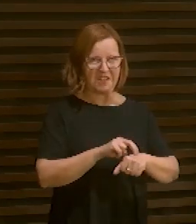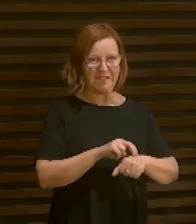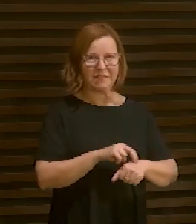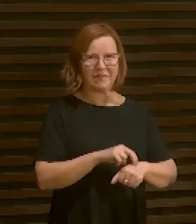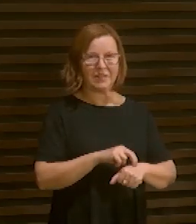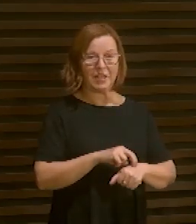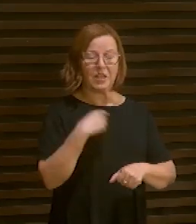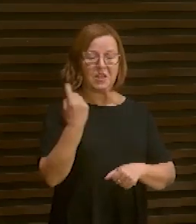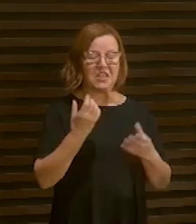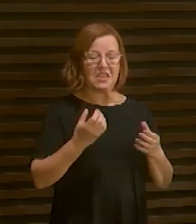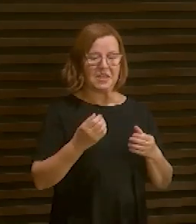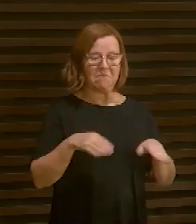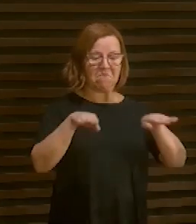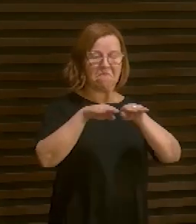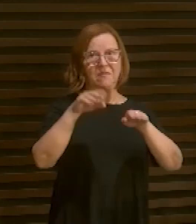como Deus.